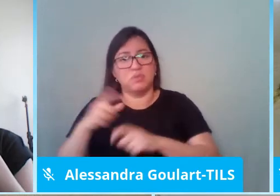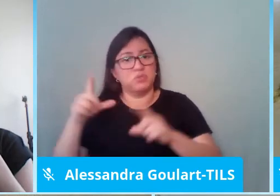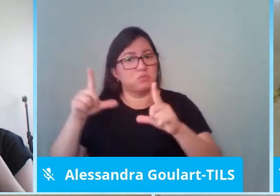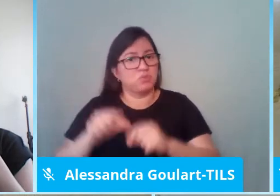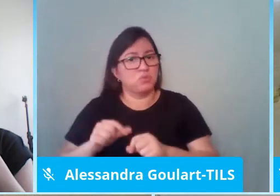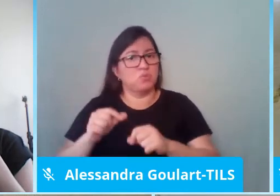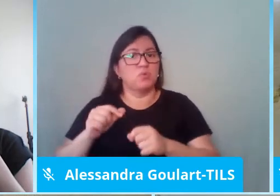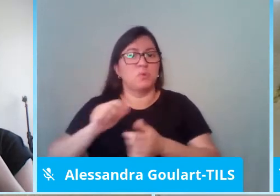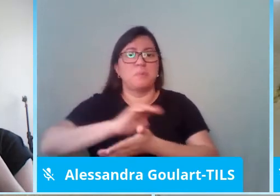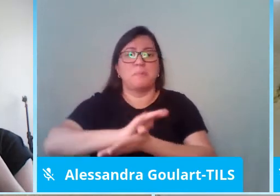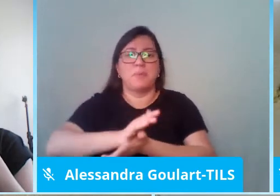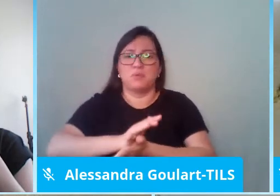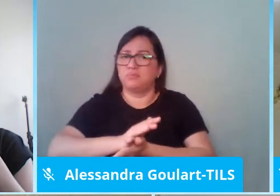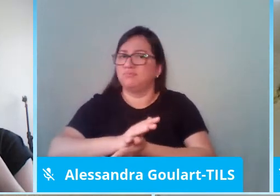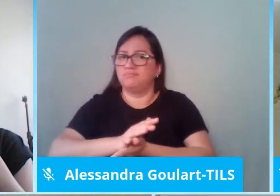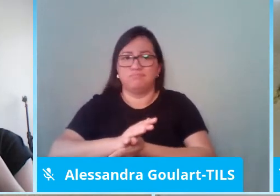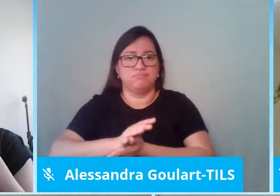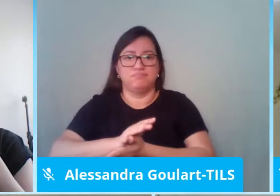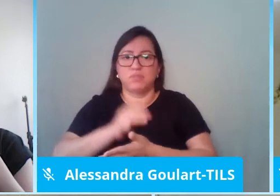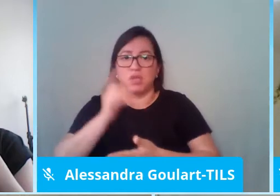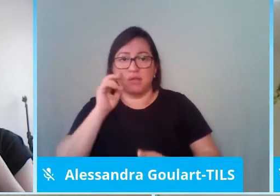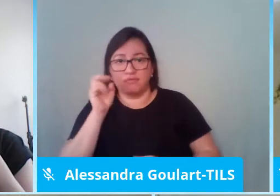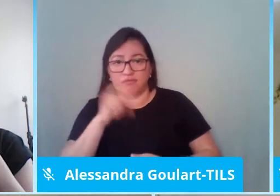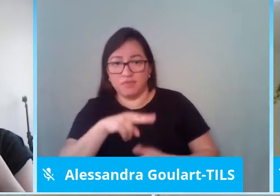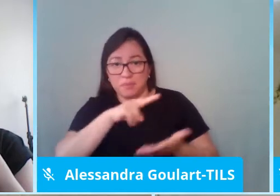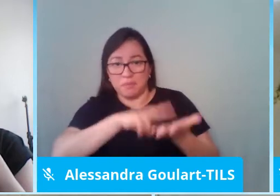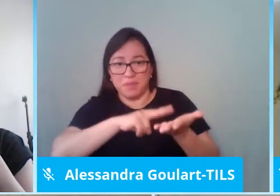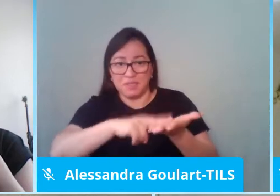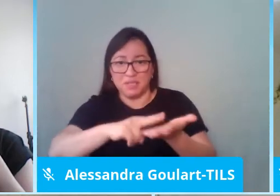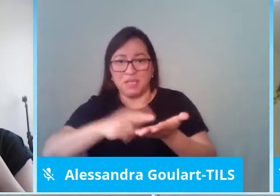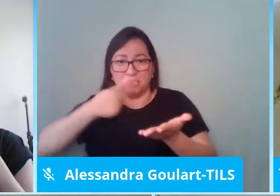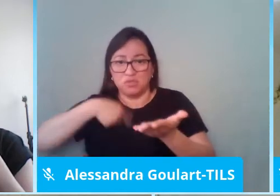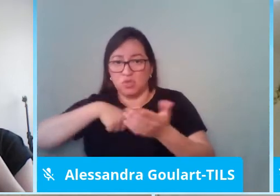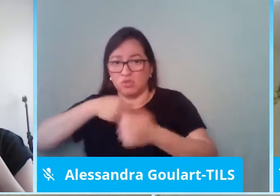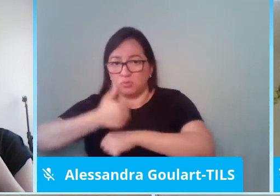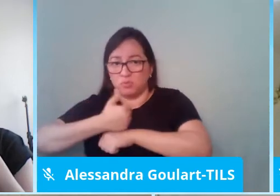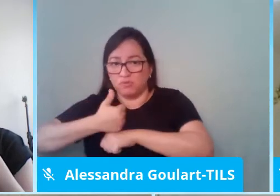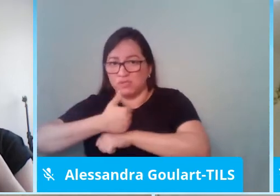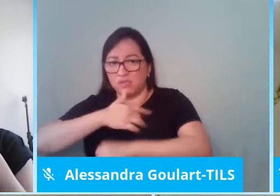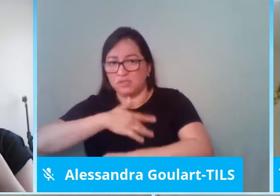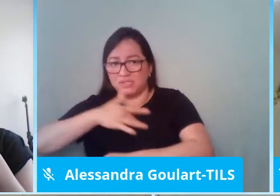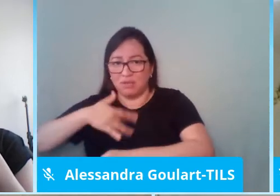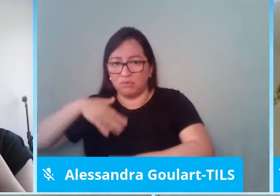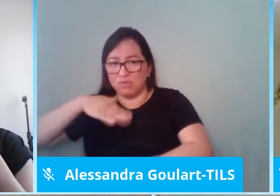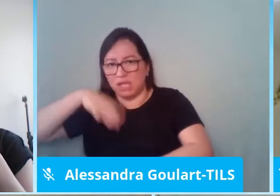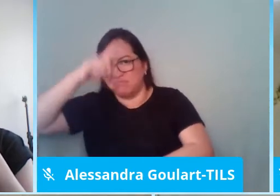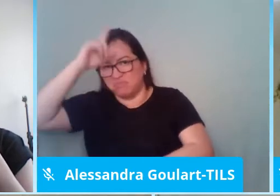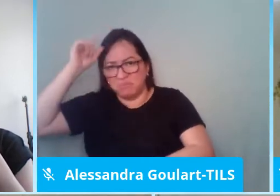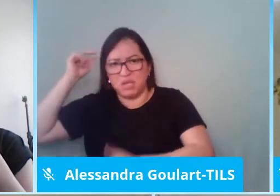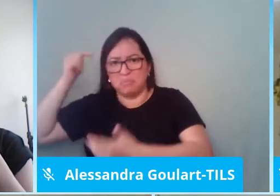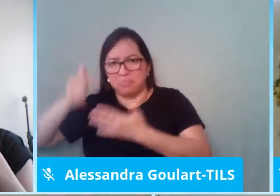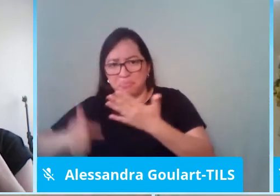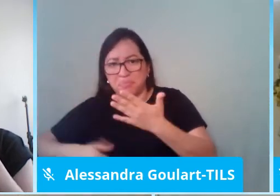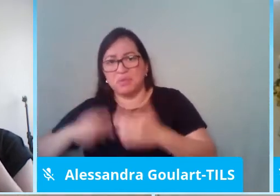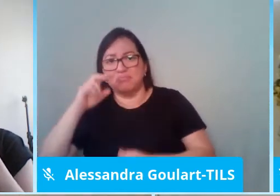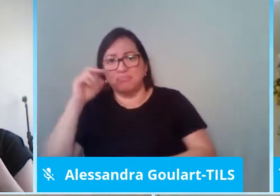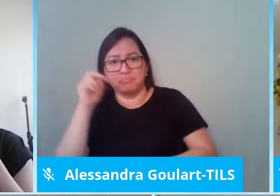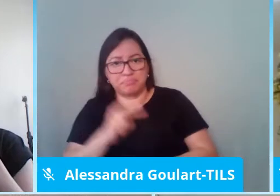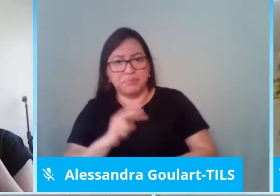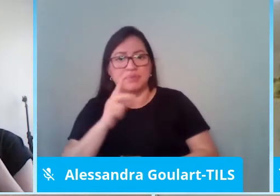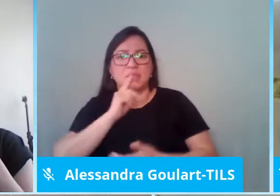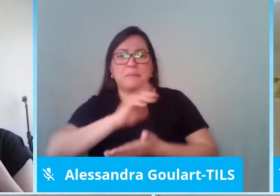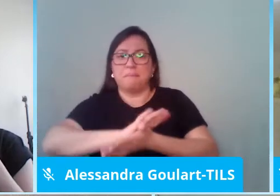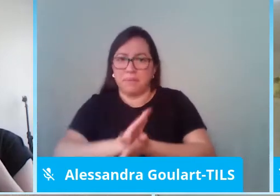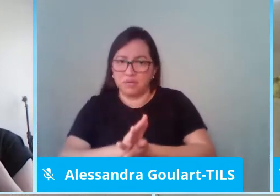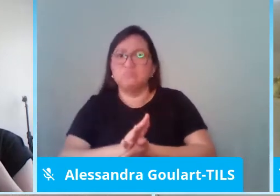em relação aos nossos pacientes, né? Não só os portadores das doenças sexualmente transmissíveis, mas aqueles que